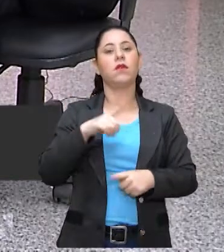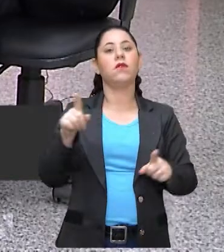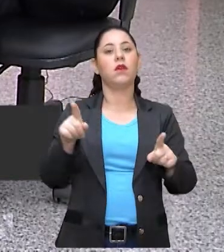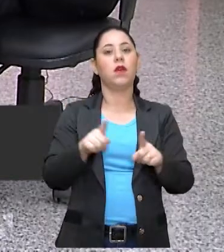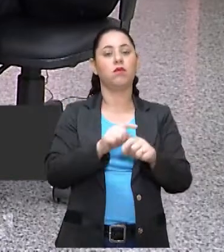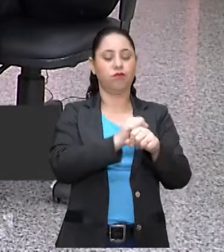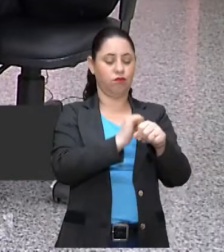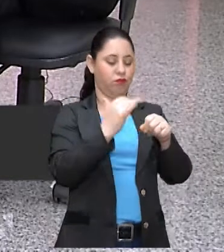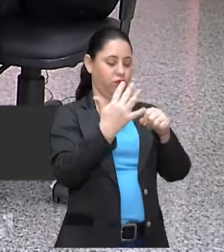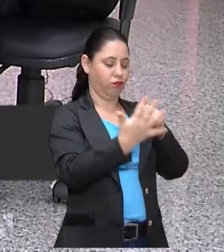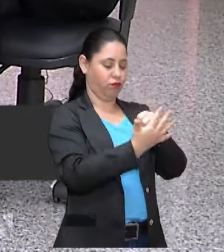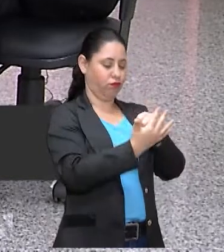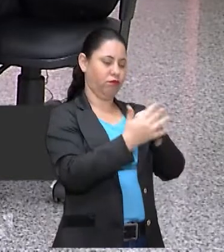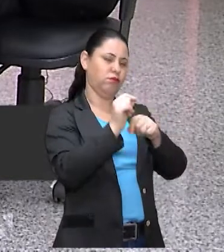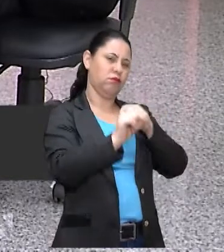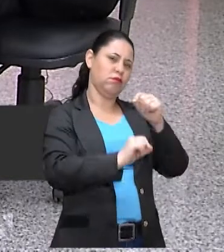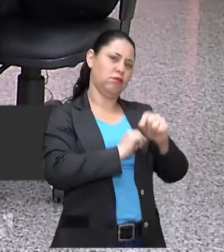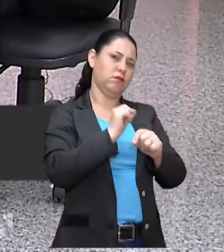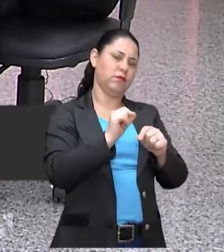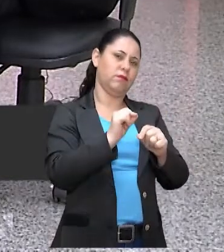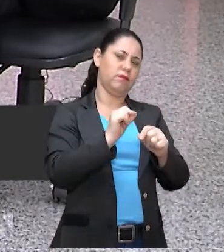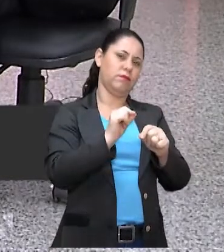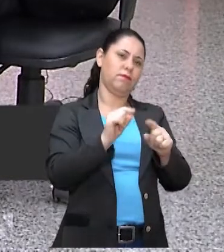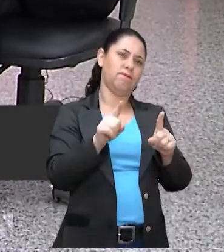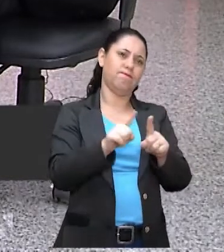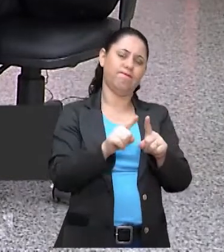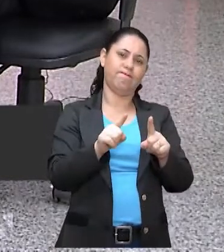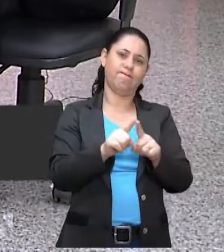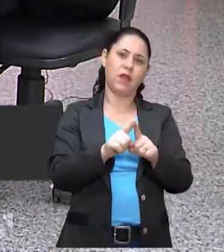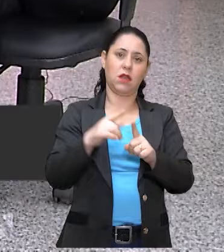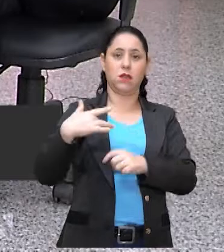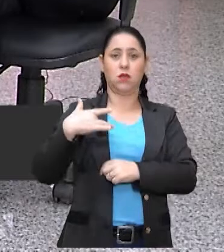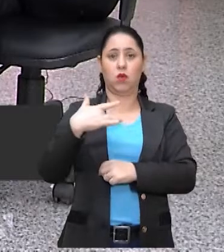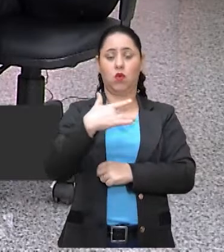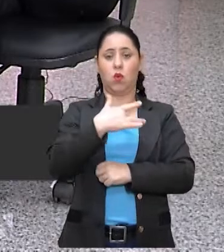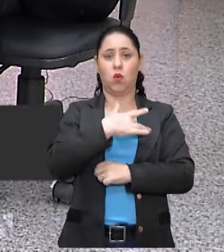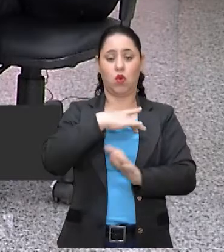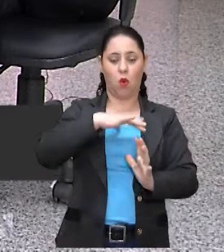teve a pandemia, que é uma situação, uma